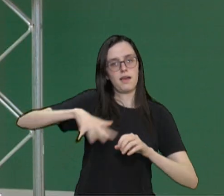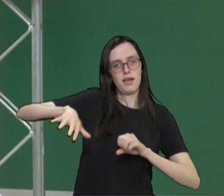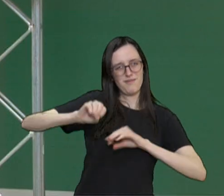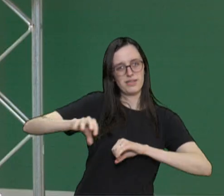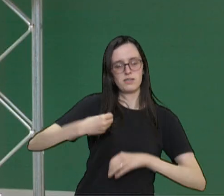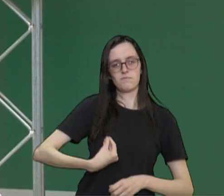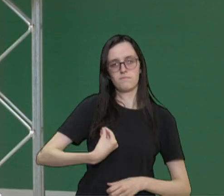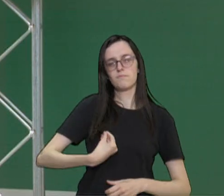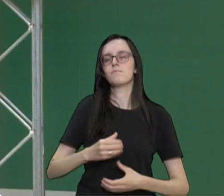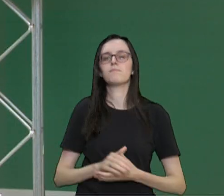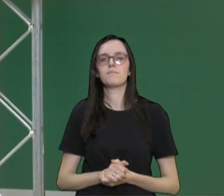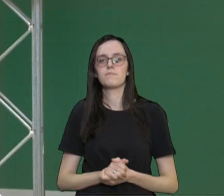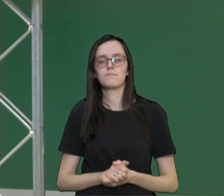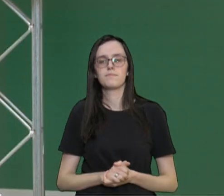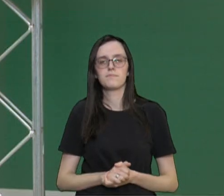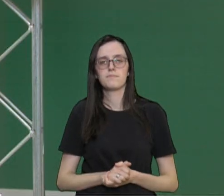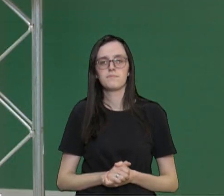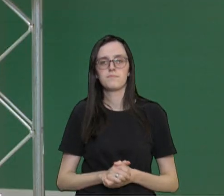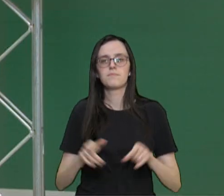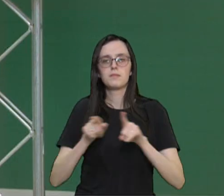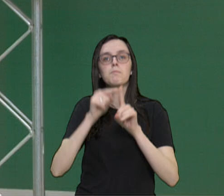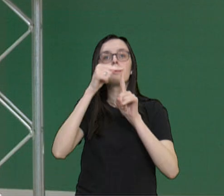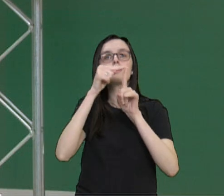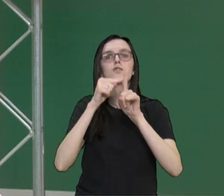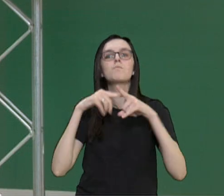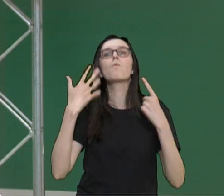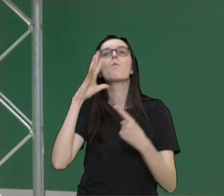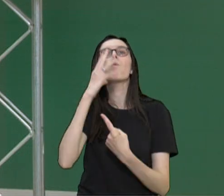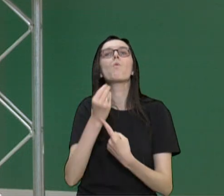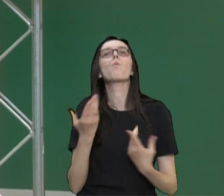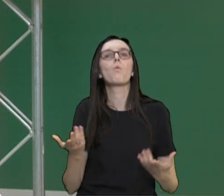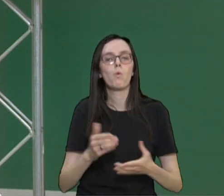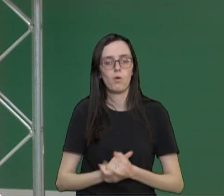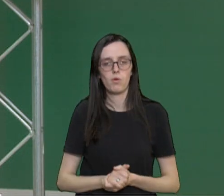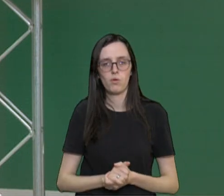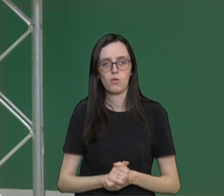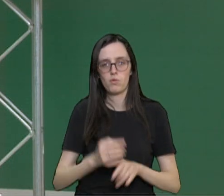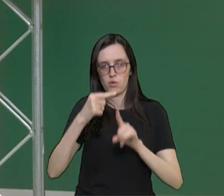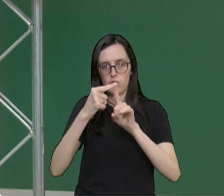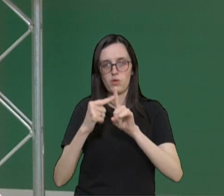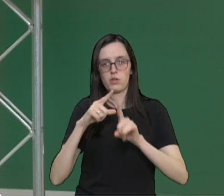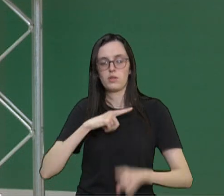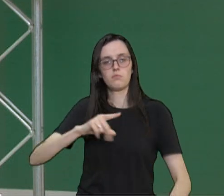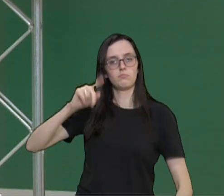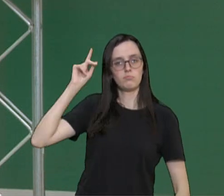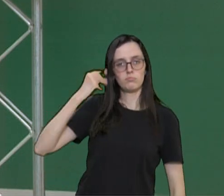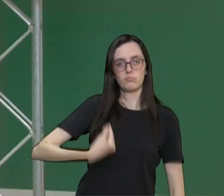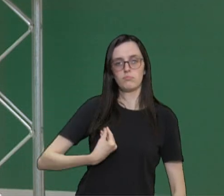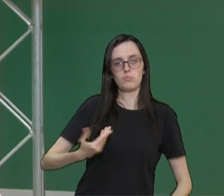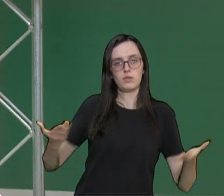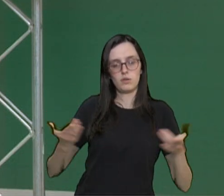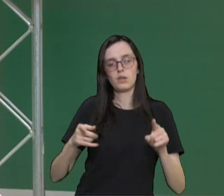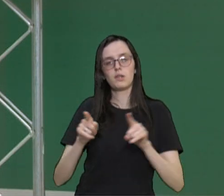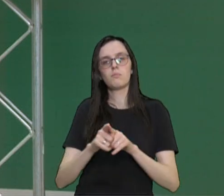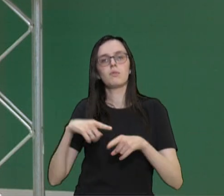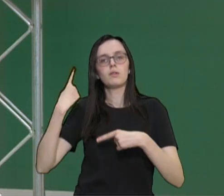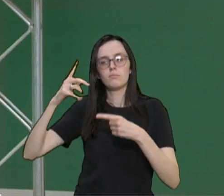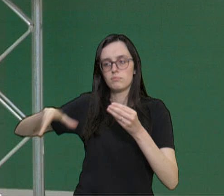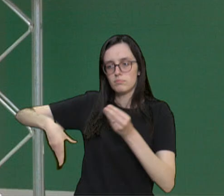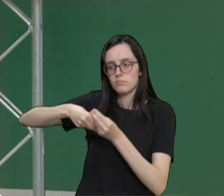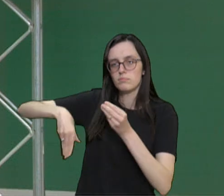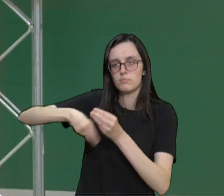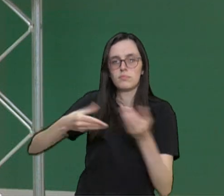né, no ensino, e os tipos de arte, que são os tipos que existiam antigamente e os que foram